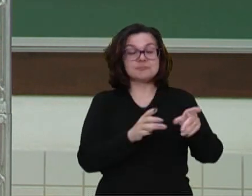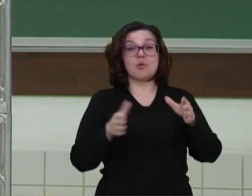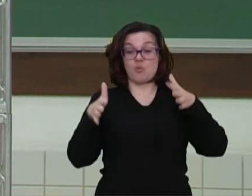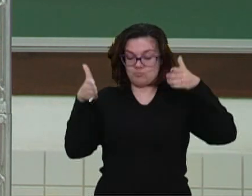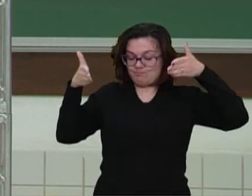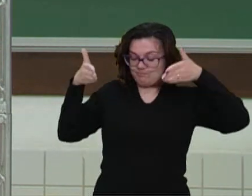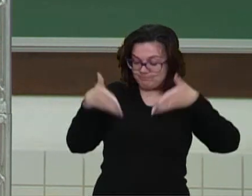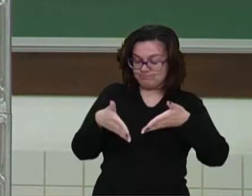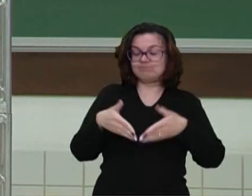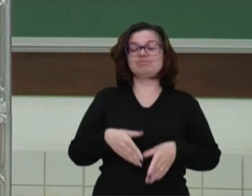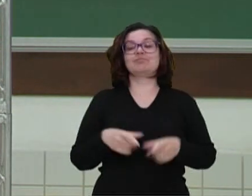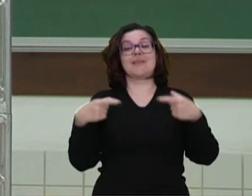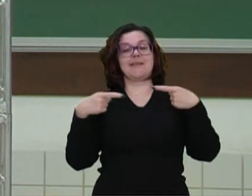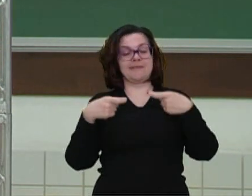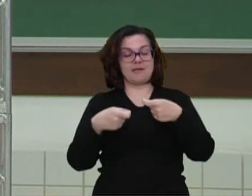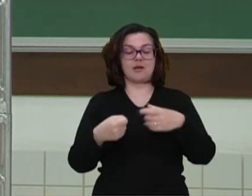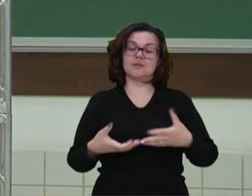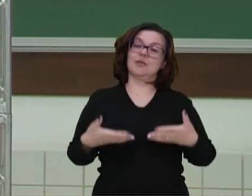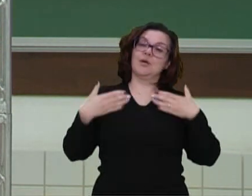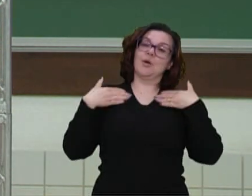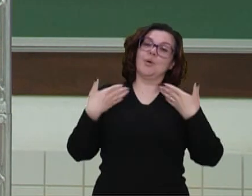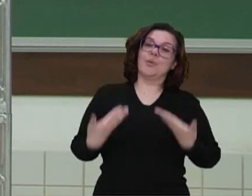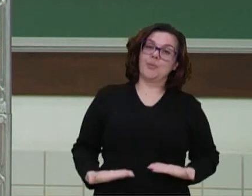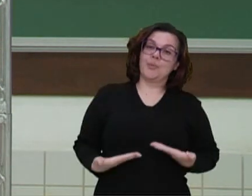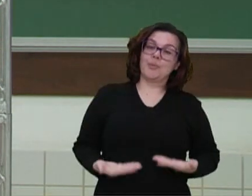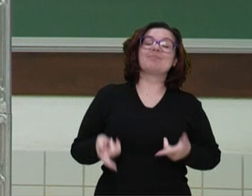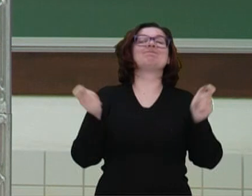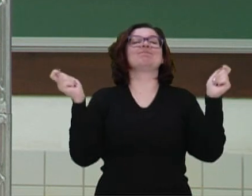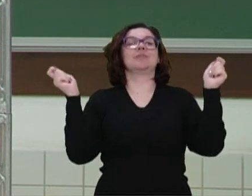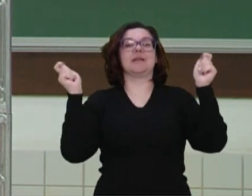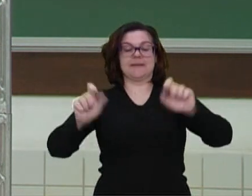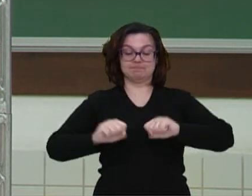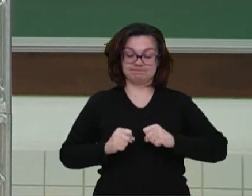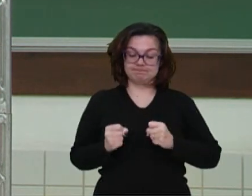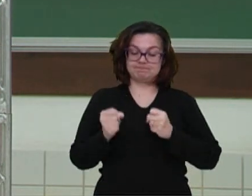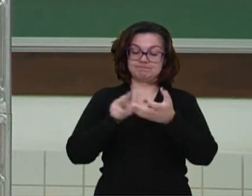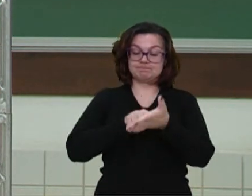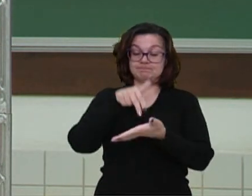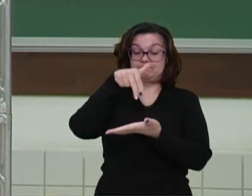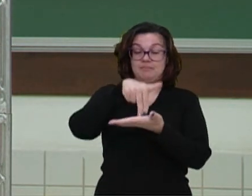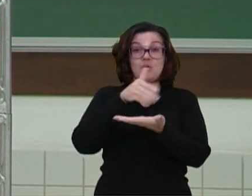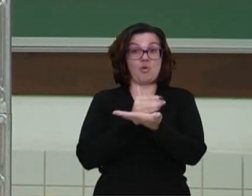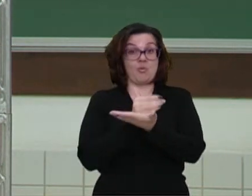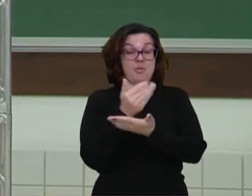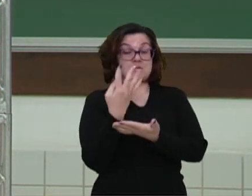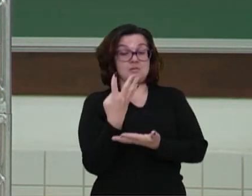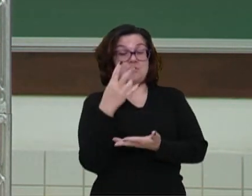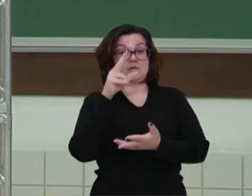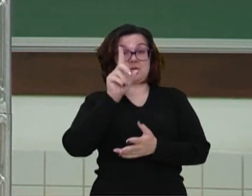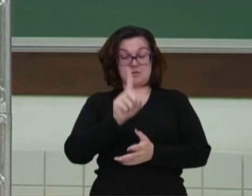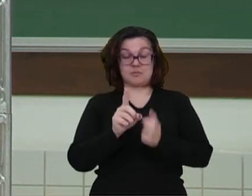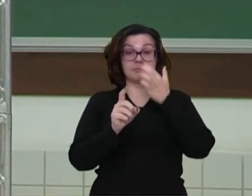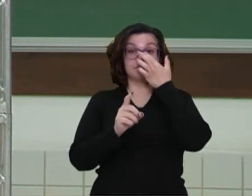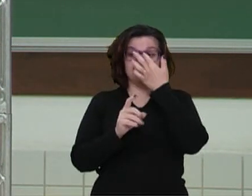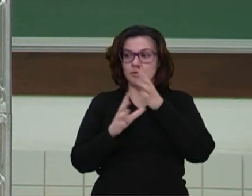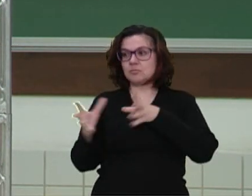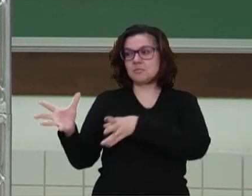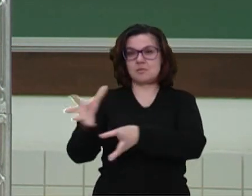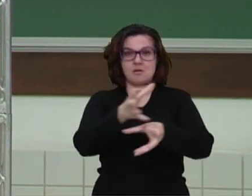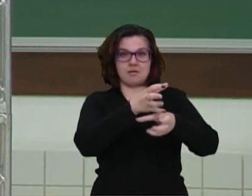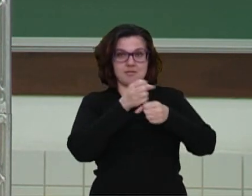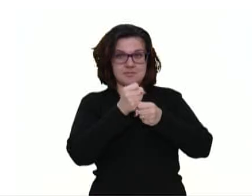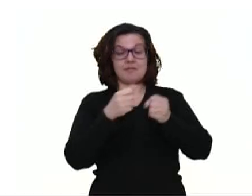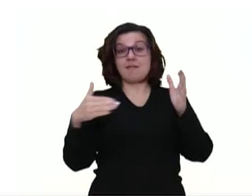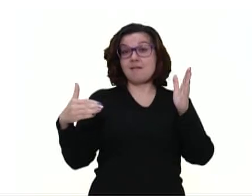assim com um grande fôlego. Isso vai ser decisivo para a contraofensiva dos aliados a partir de 41, que retomam o terreno